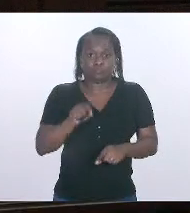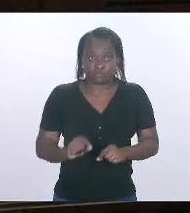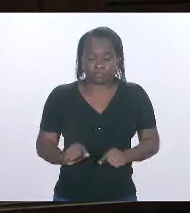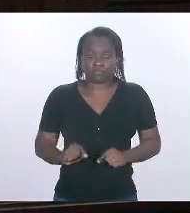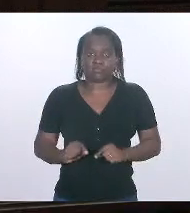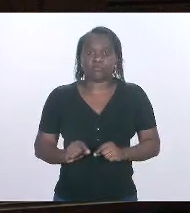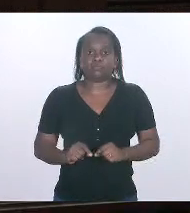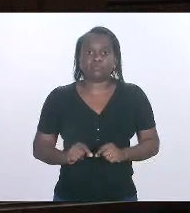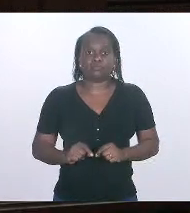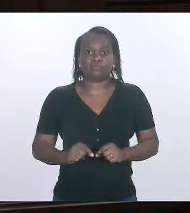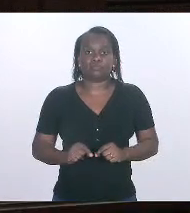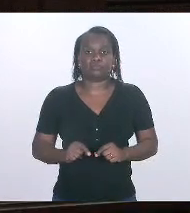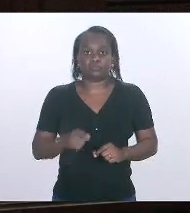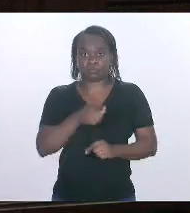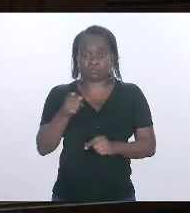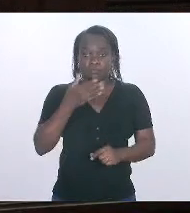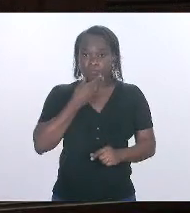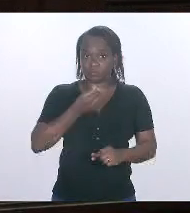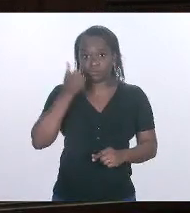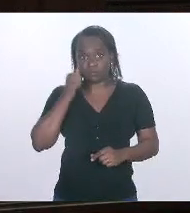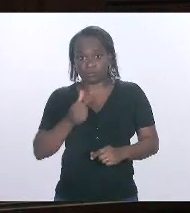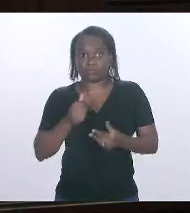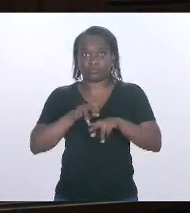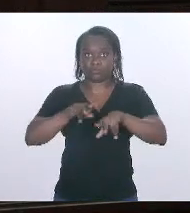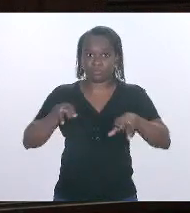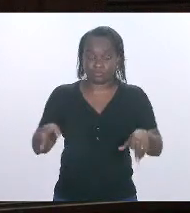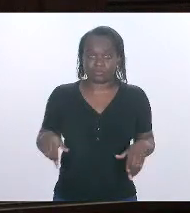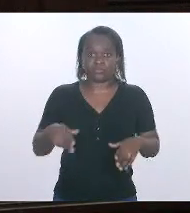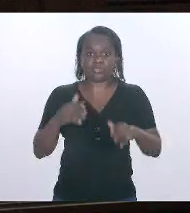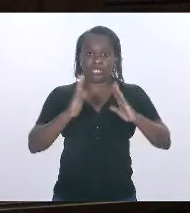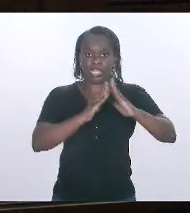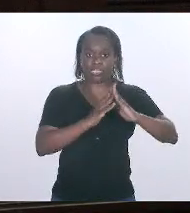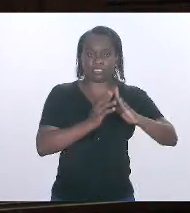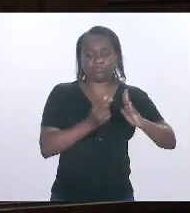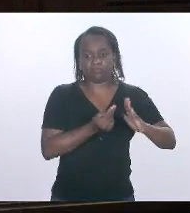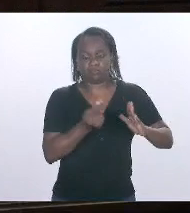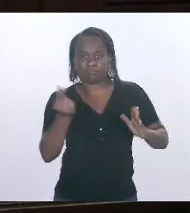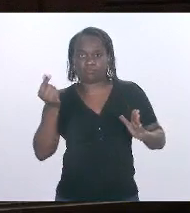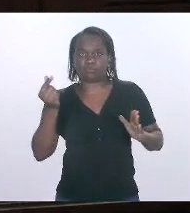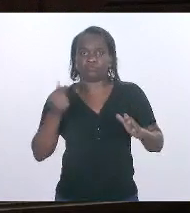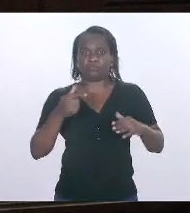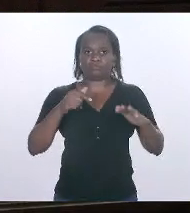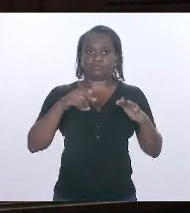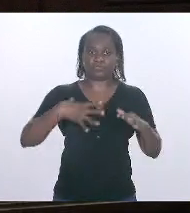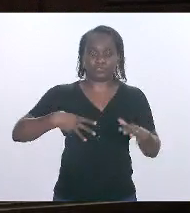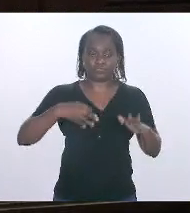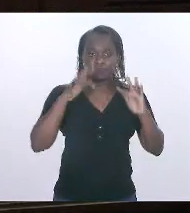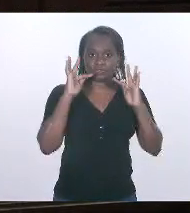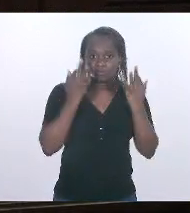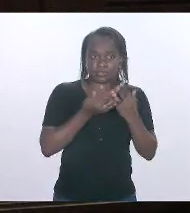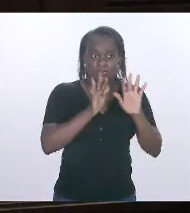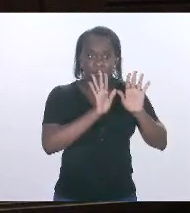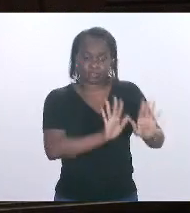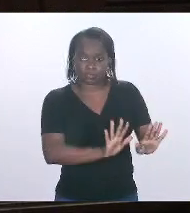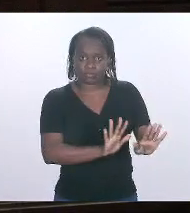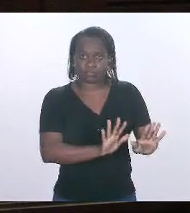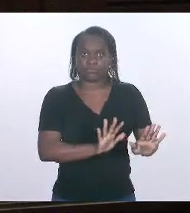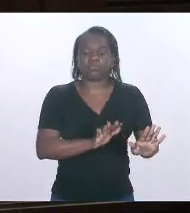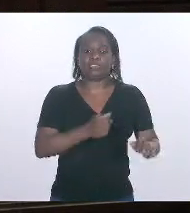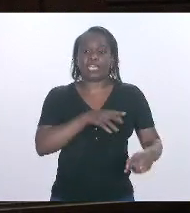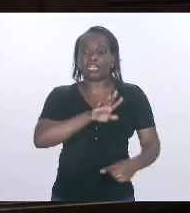governador, que esses homens e mulheres saem de suas casas, deixam seus familiares